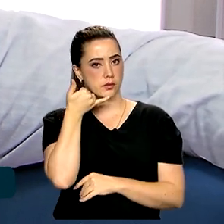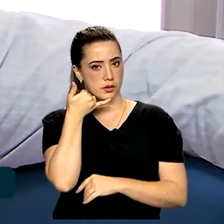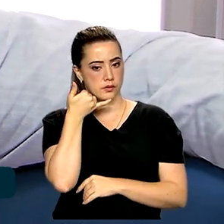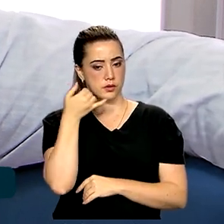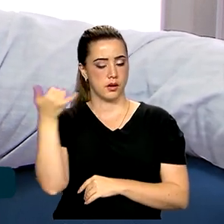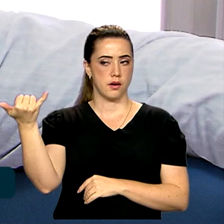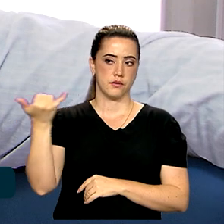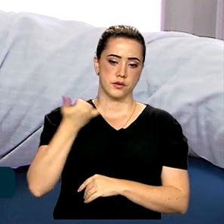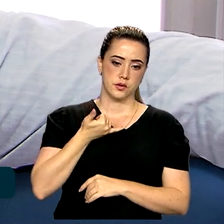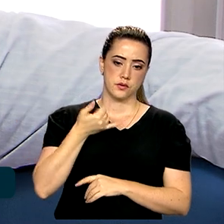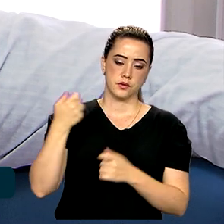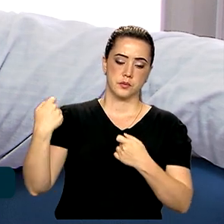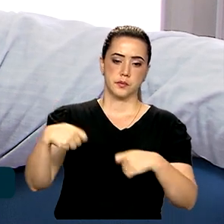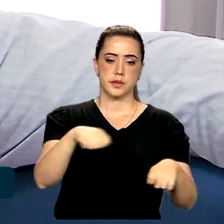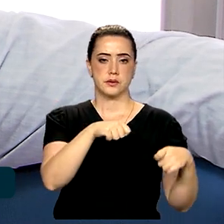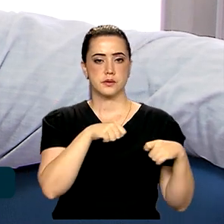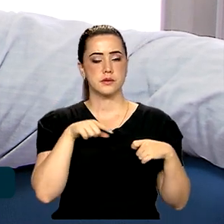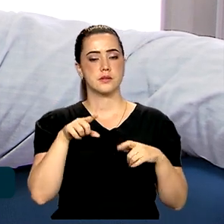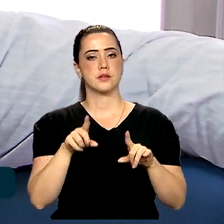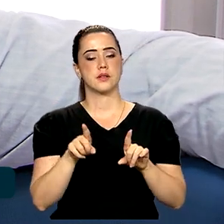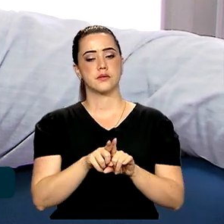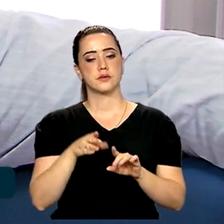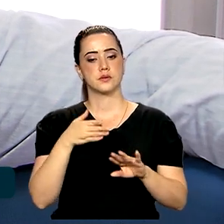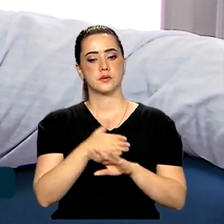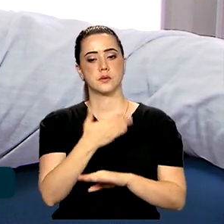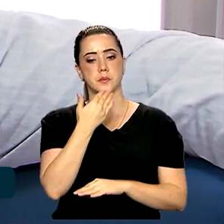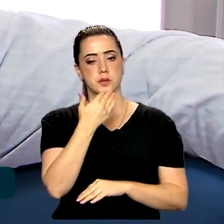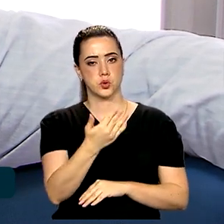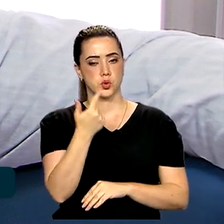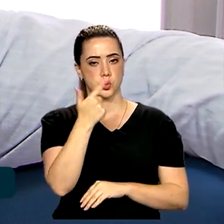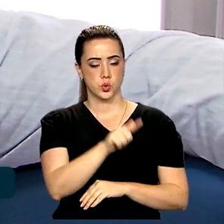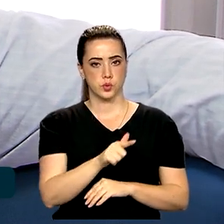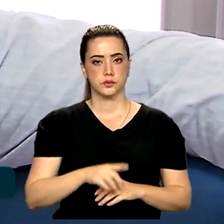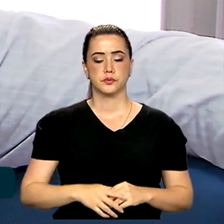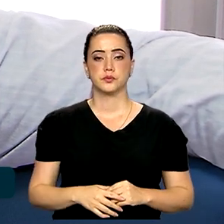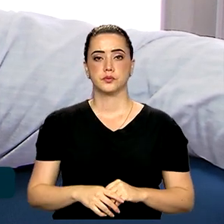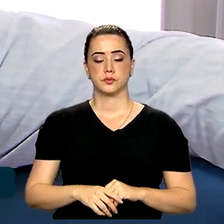que ela me falou que era para mim fazer o pedido novamente, né?